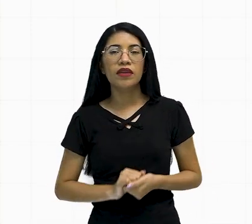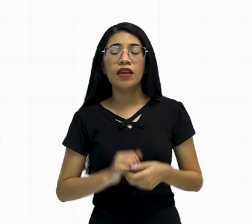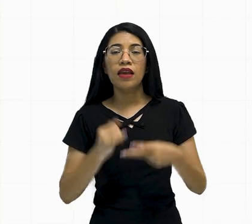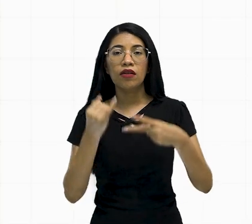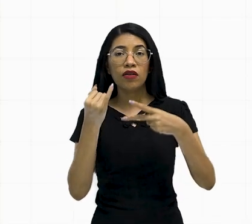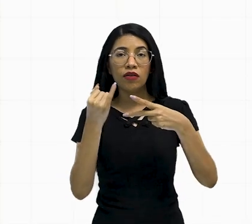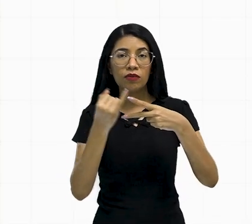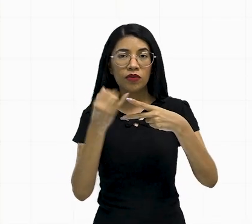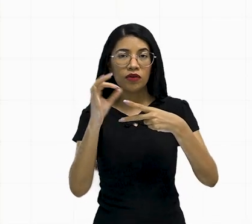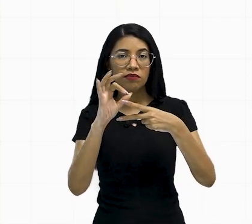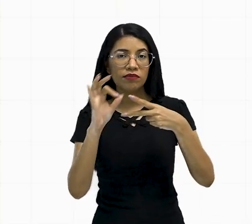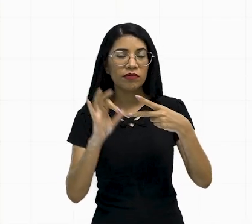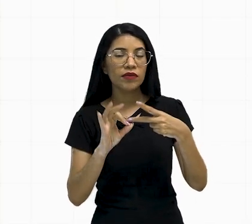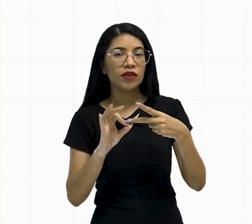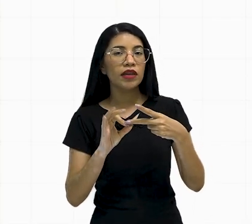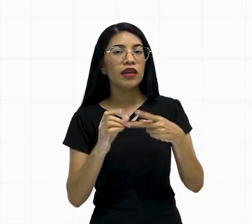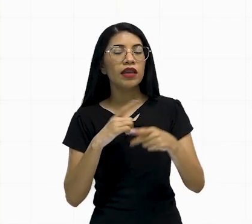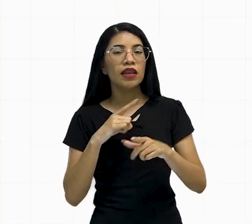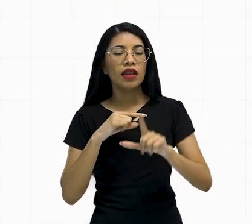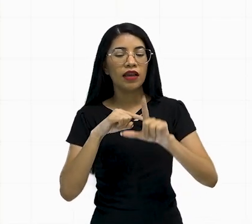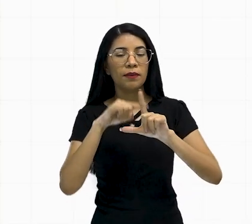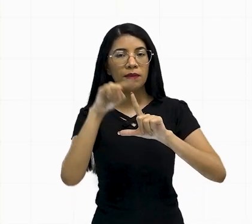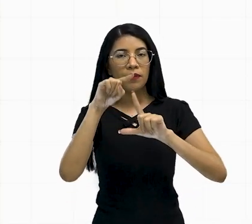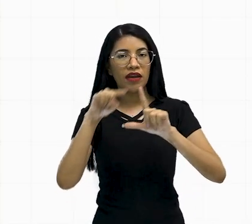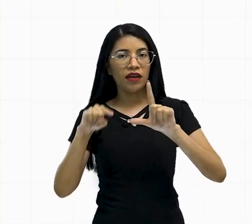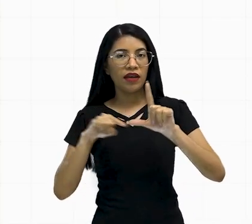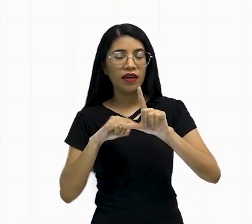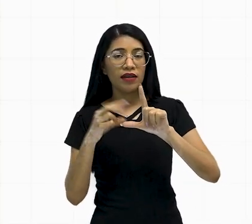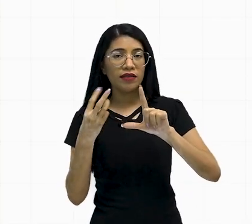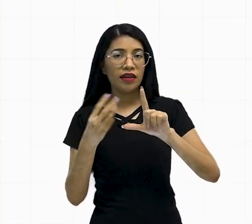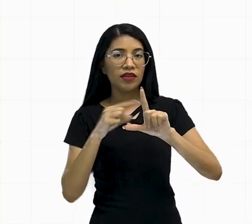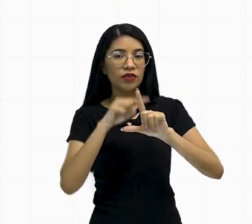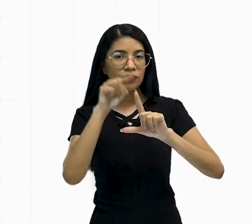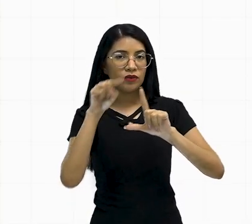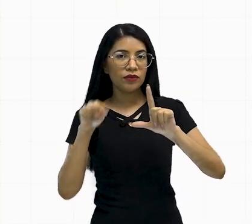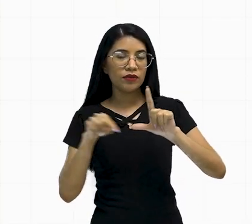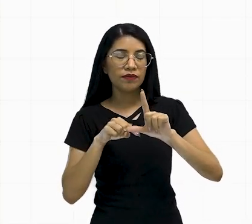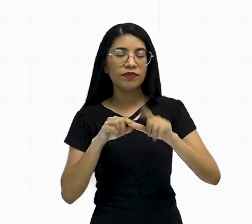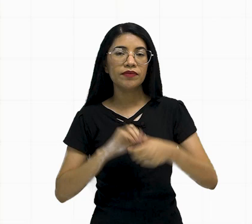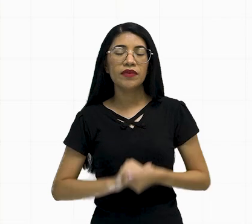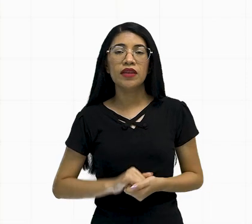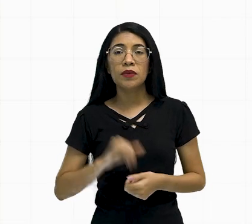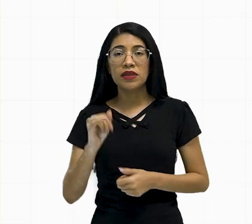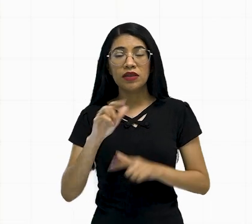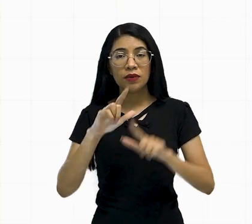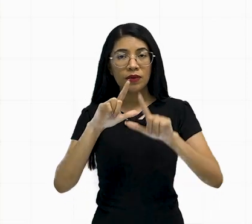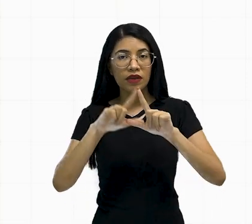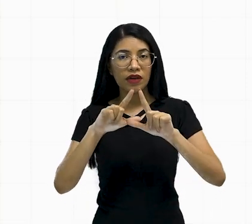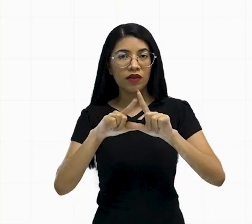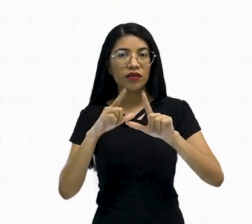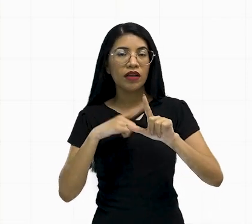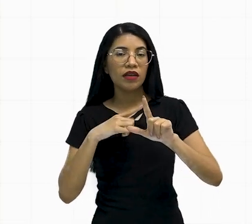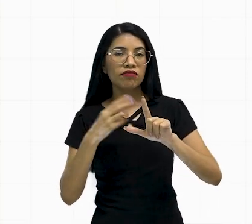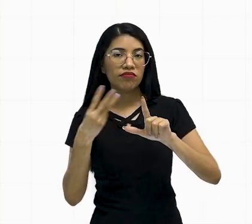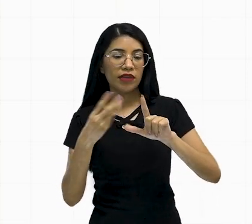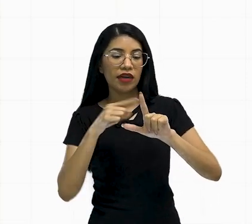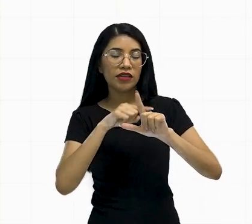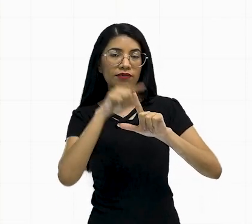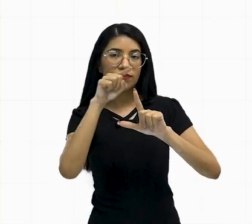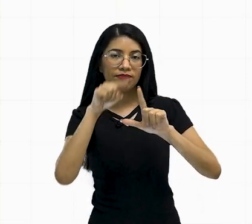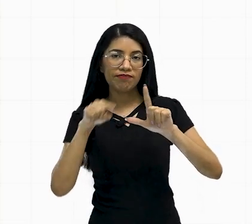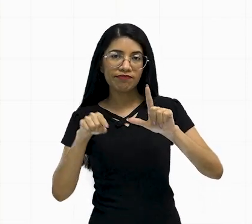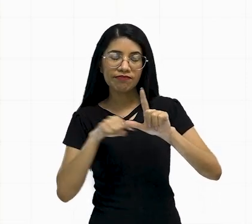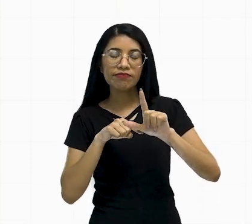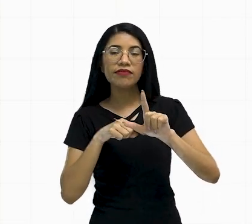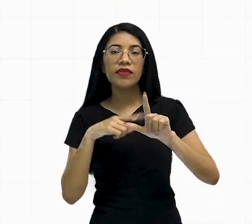polígonos formados por três lados. Automaticamente, pessoal, se esse triângulo possui três lados, ele